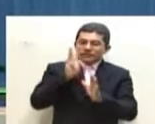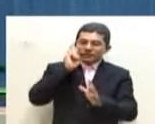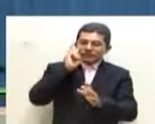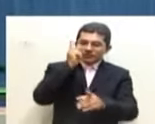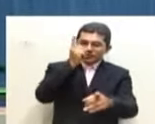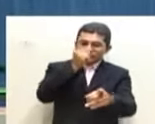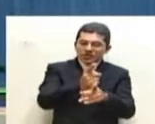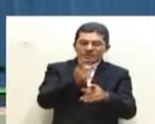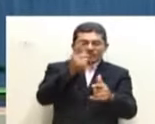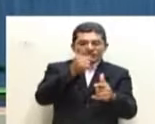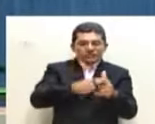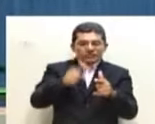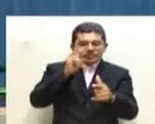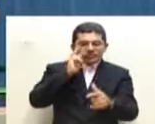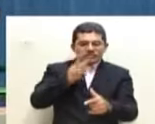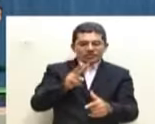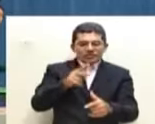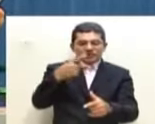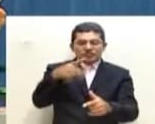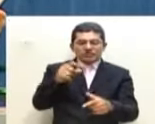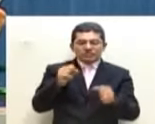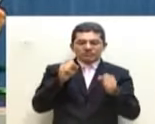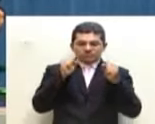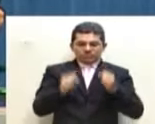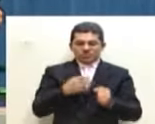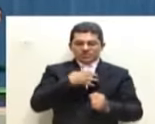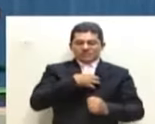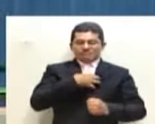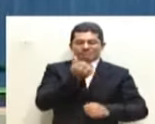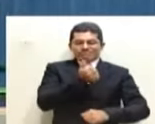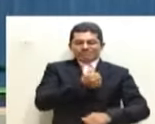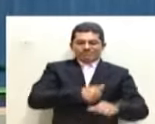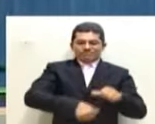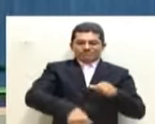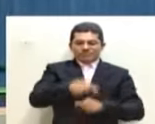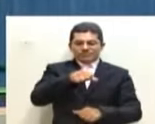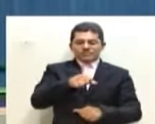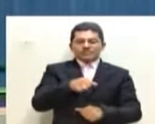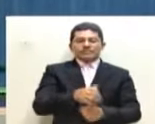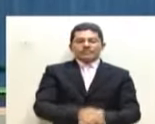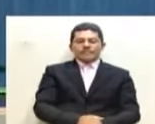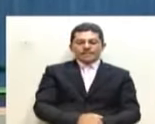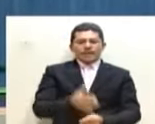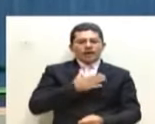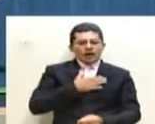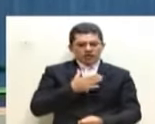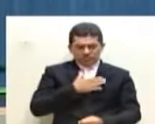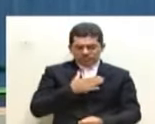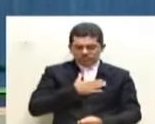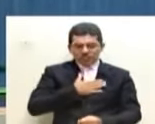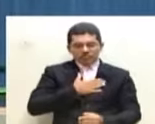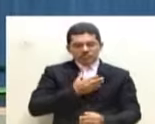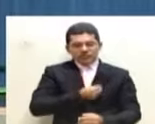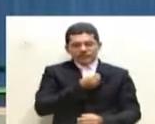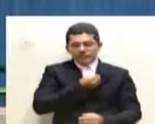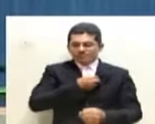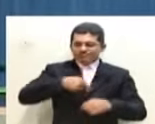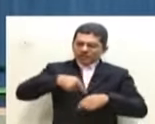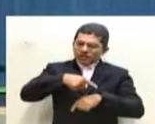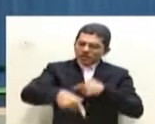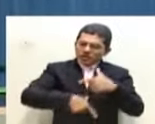criança. E seu império de nada valerá. Foi assim a minha caminhada nesses 4 anos de